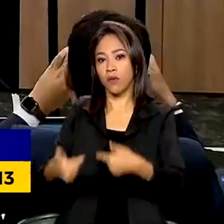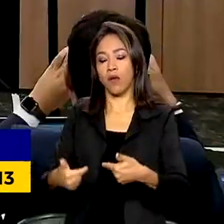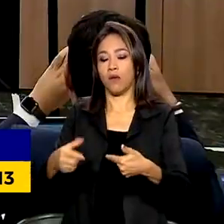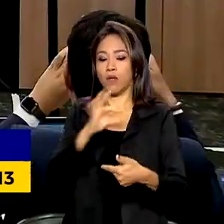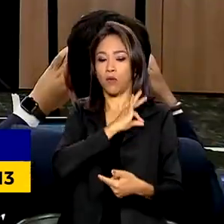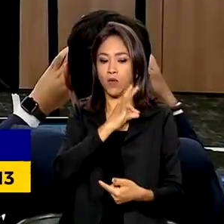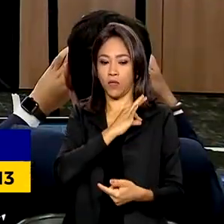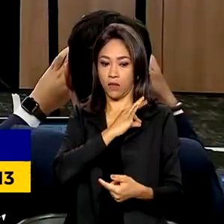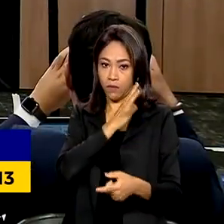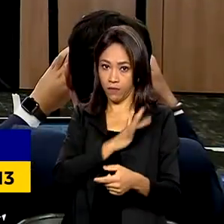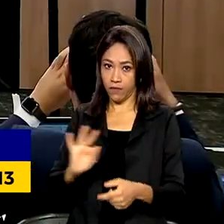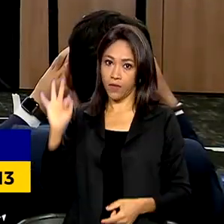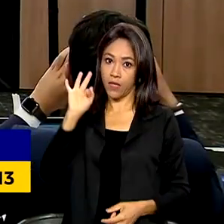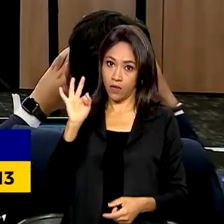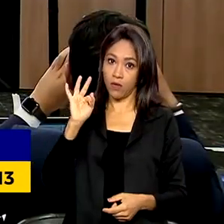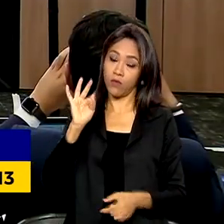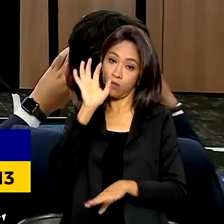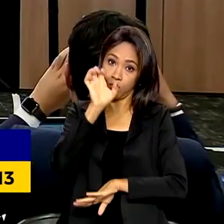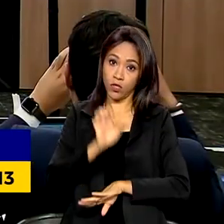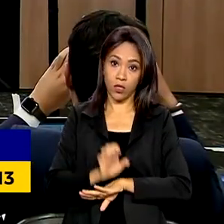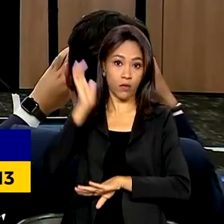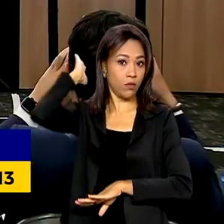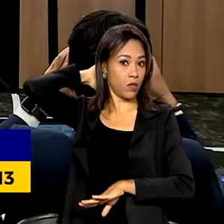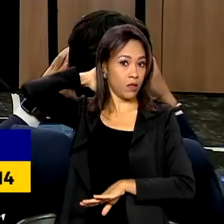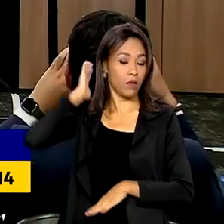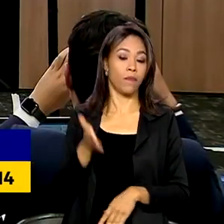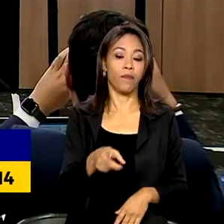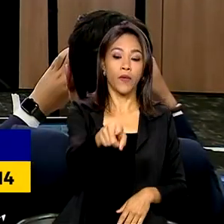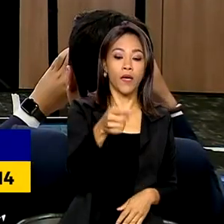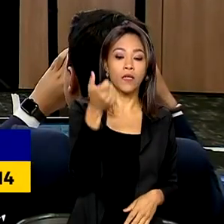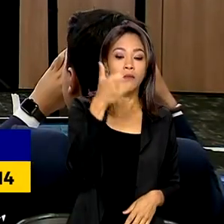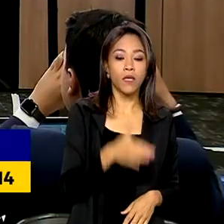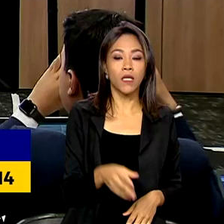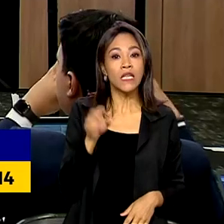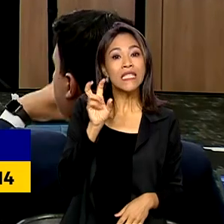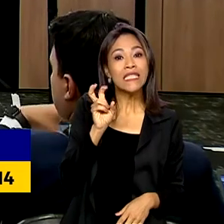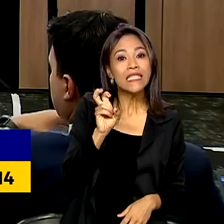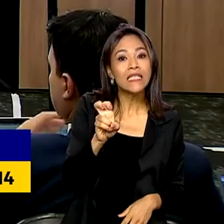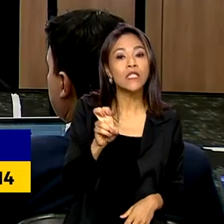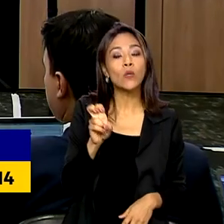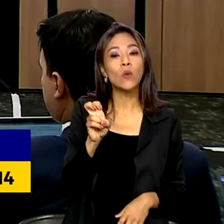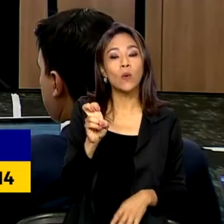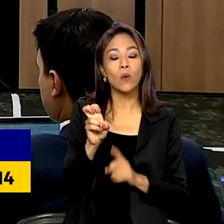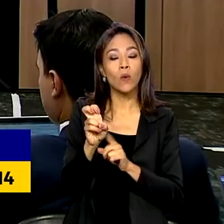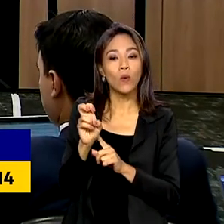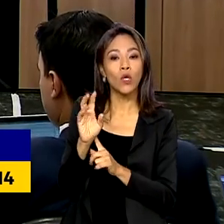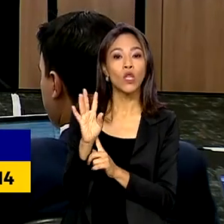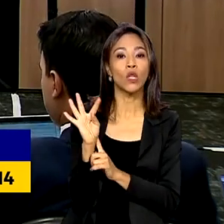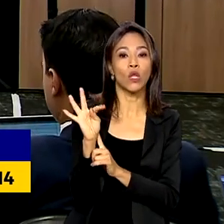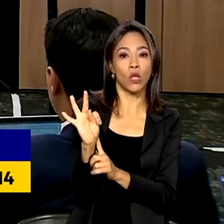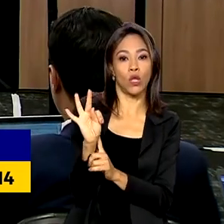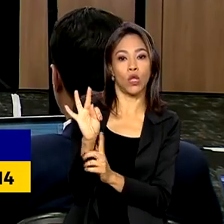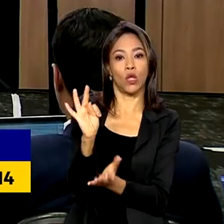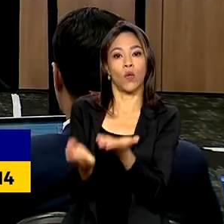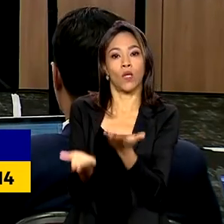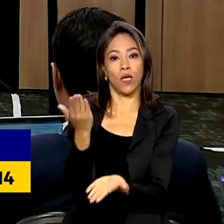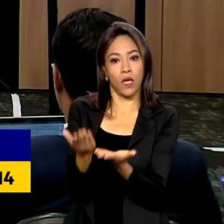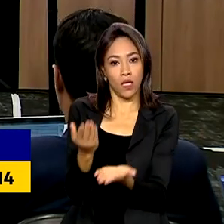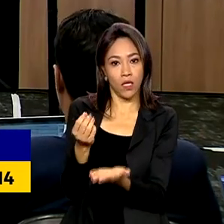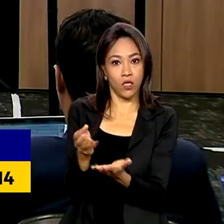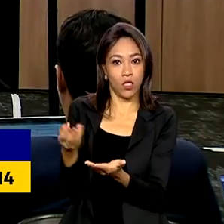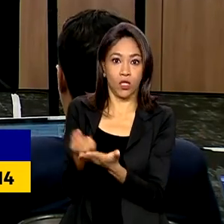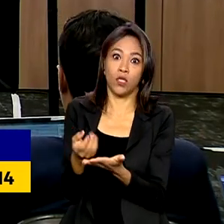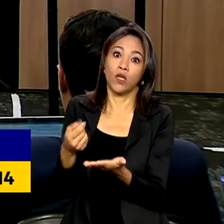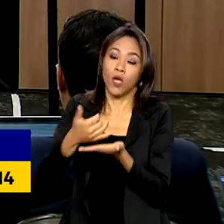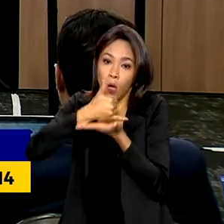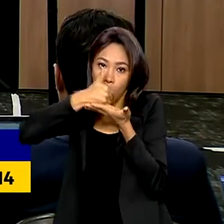Paraná nós tivemos a pressão aproximada no curso da operação de 5 toneladas de cocaína dinheiro um milhão e 200